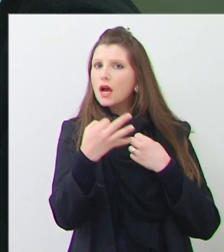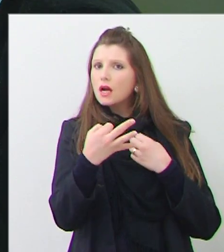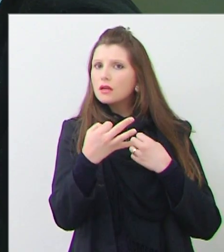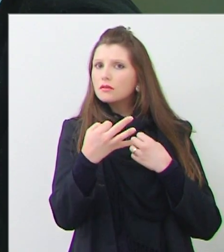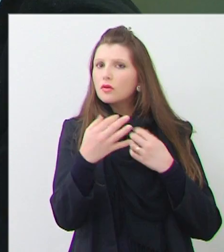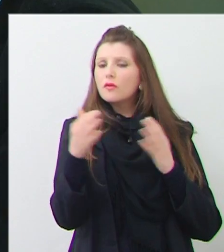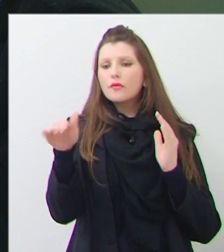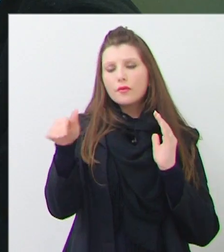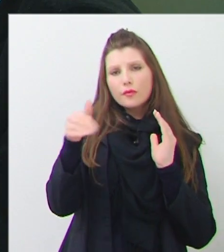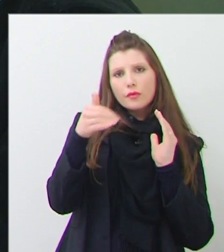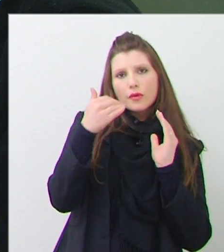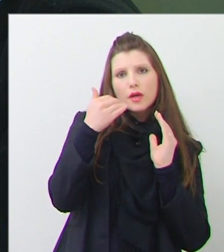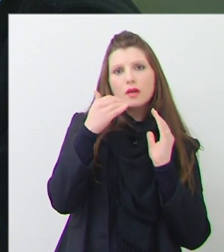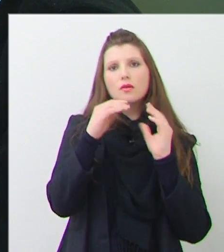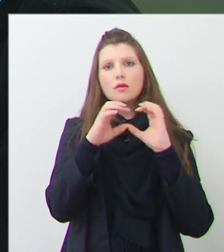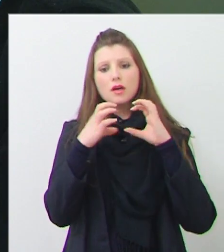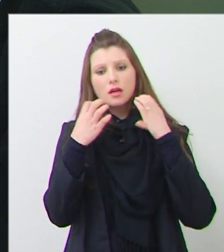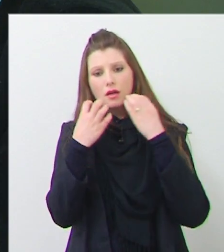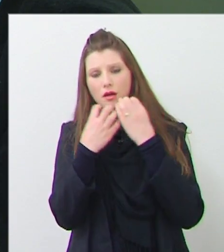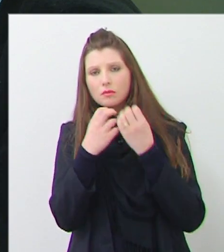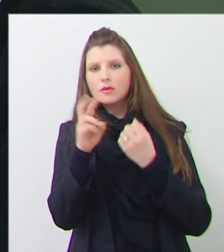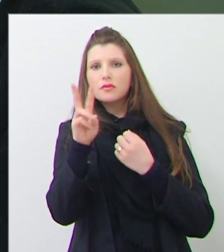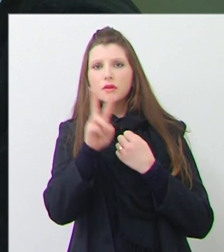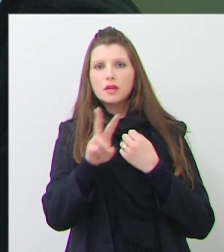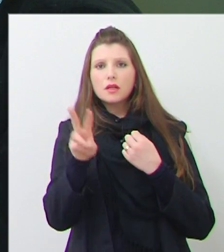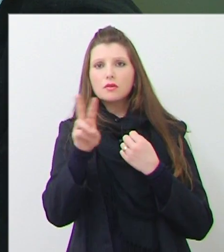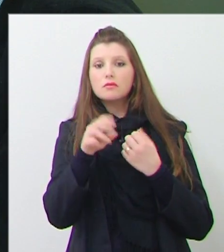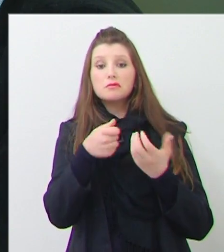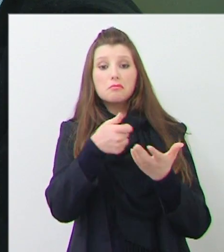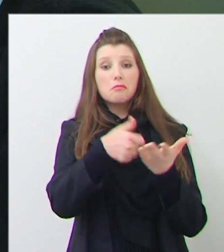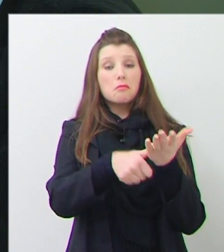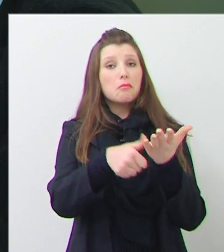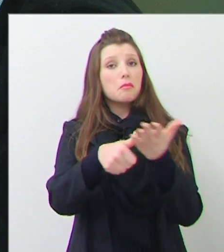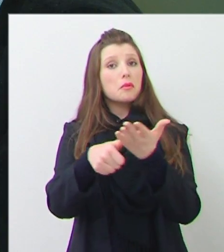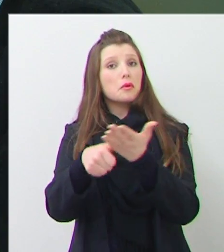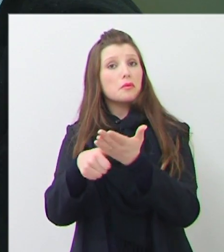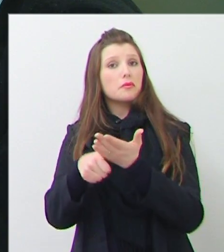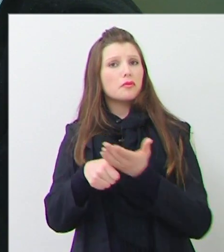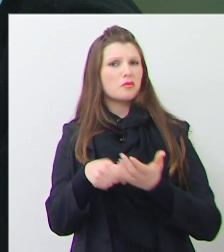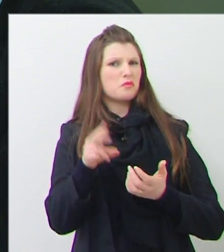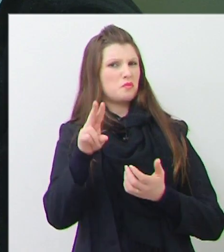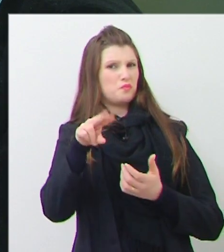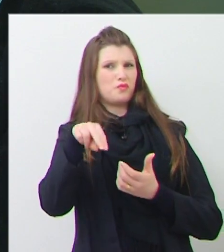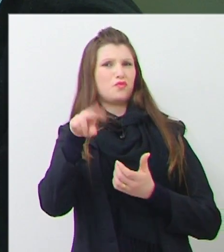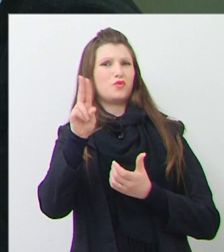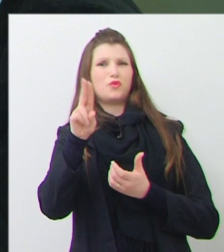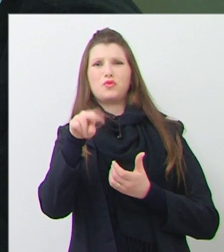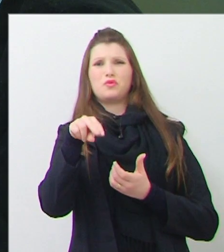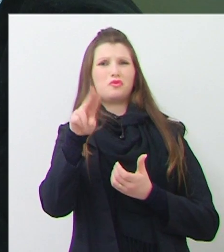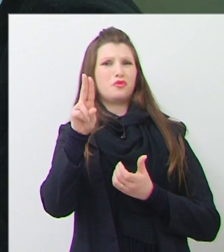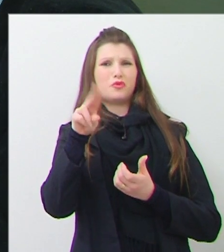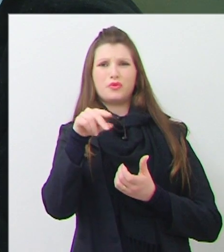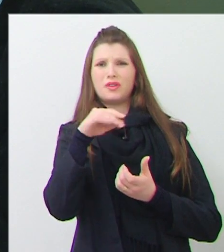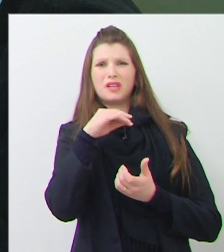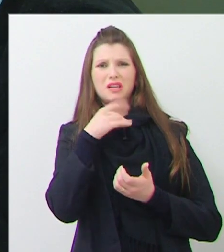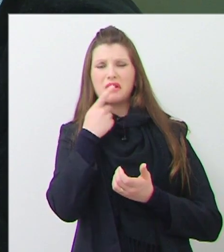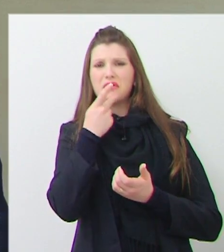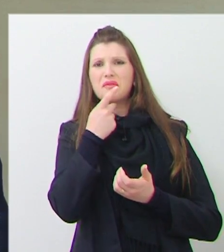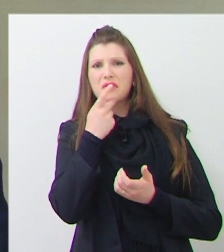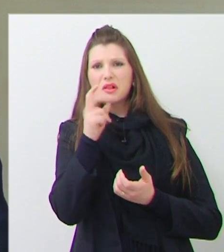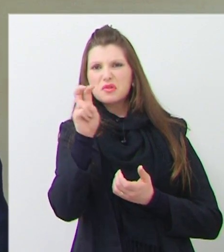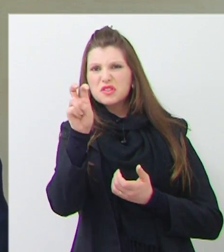nossa Câmara, e a Câmara de Vereadores aprovou. Nunca foi falado desse débito de 5 milhões e meio.